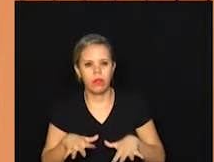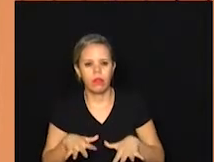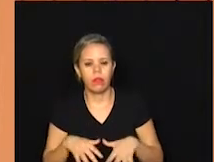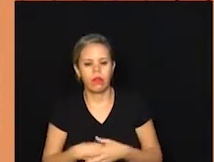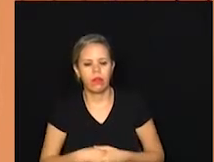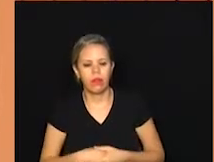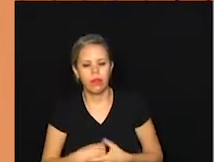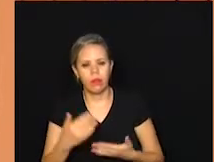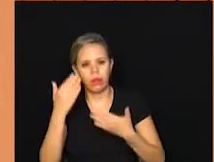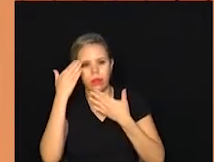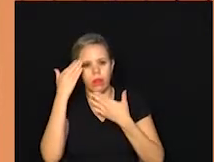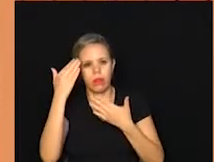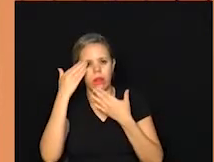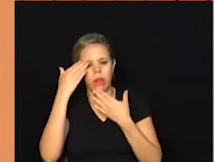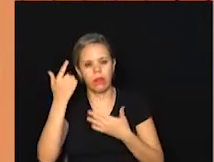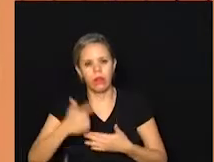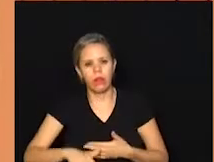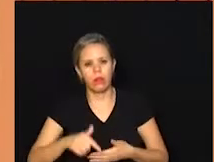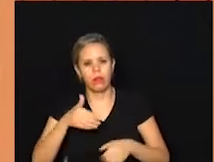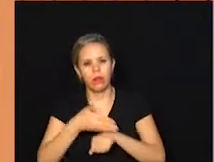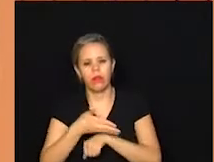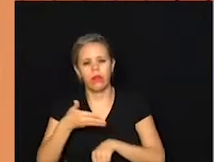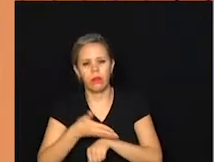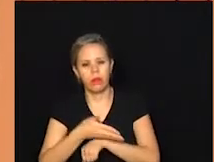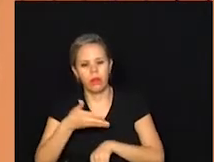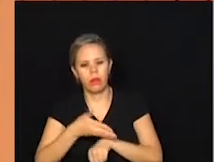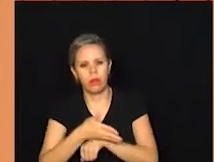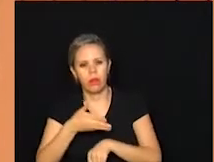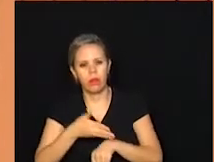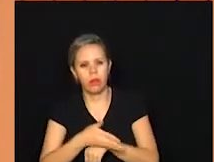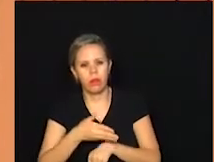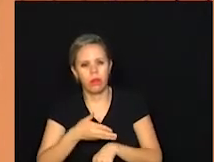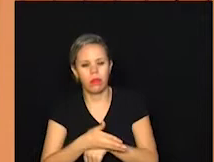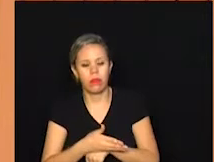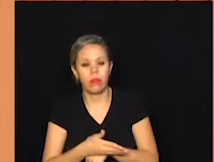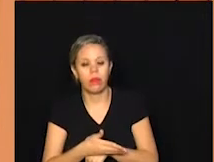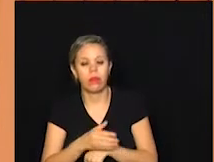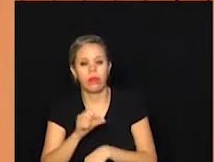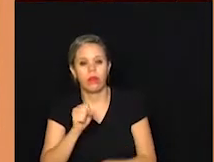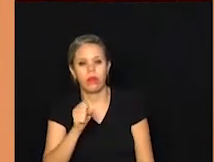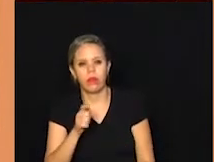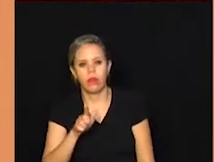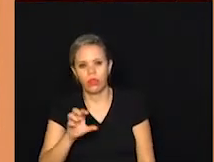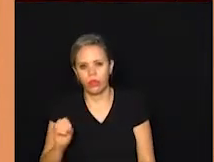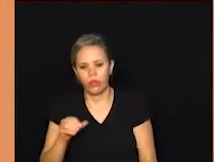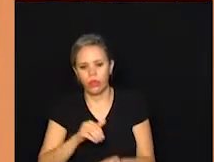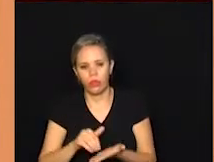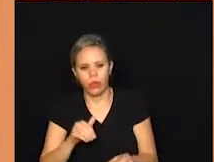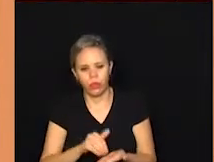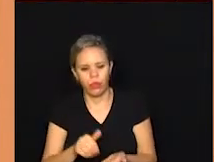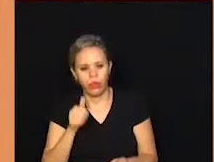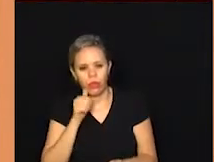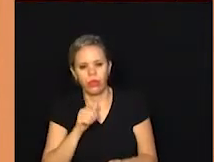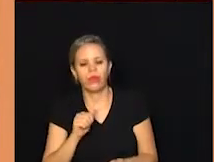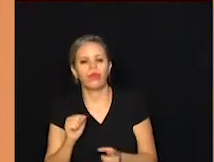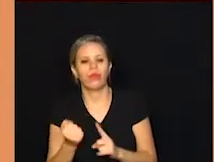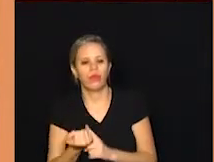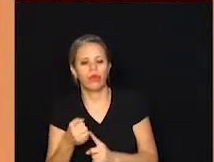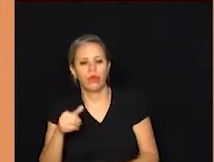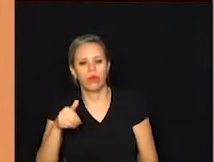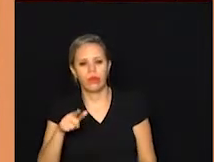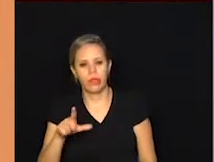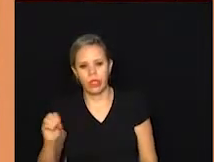Quero agradecer aqui mais uma vez a participação do Sérgio, da secretária Vandecleia, do Marcelo,